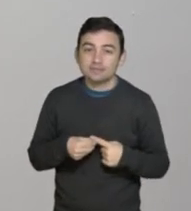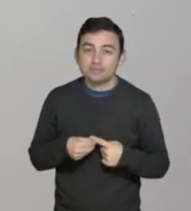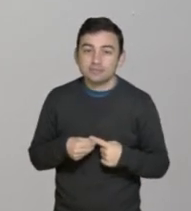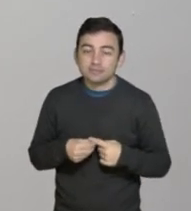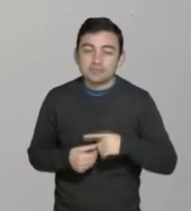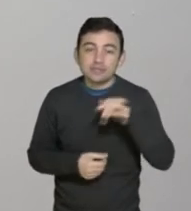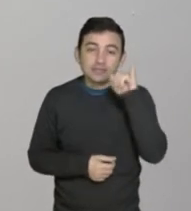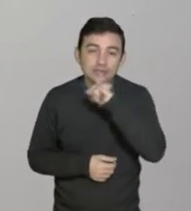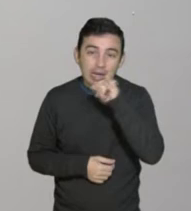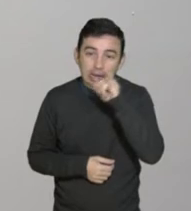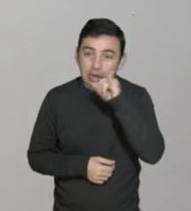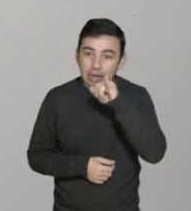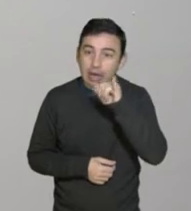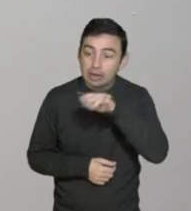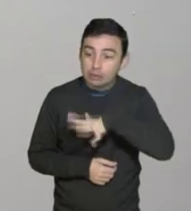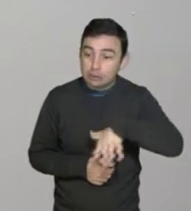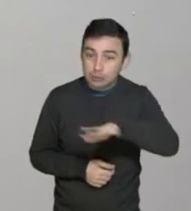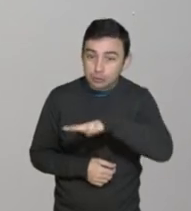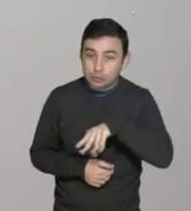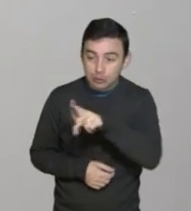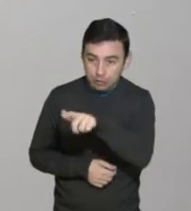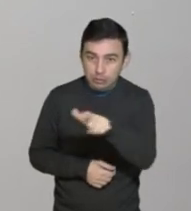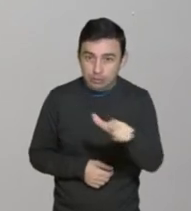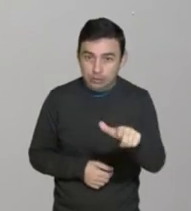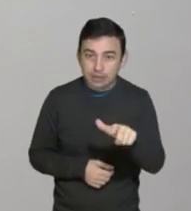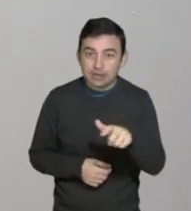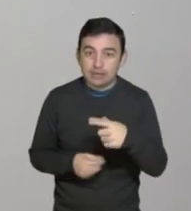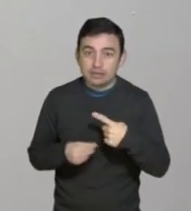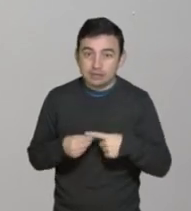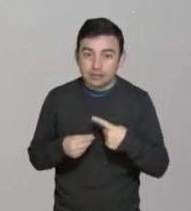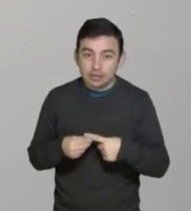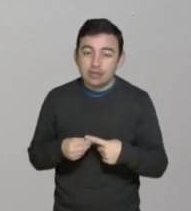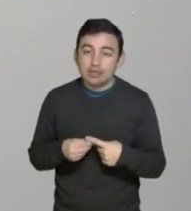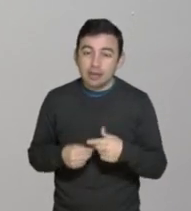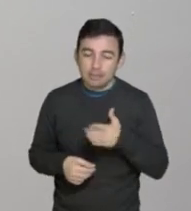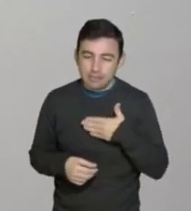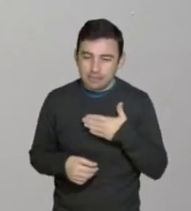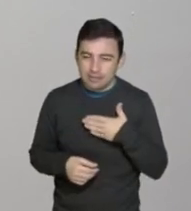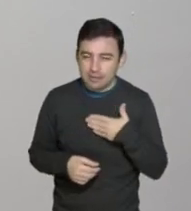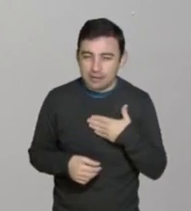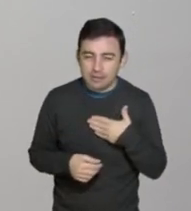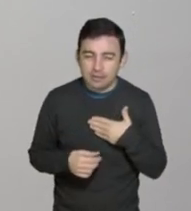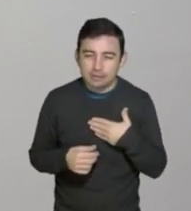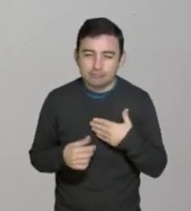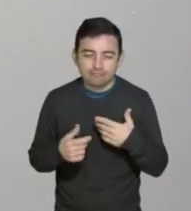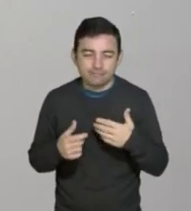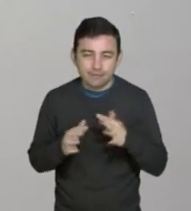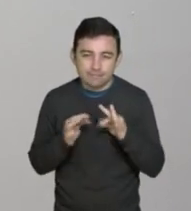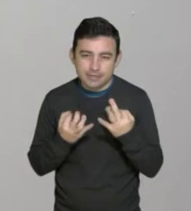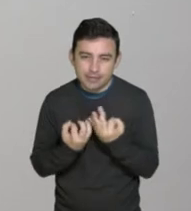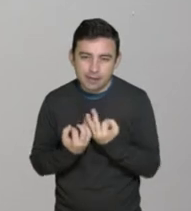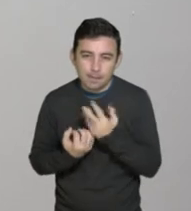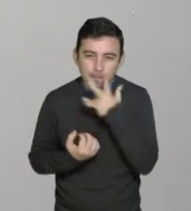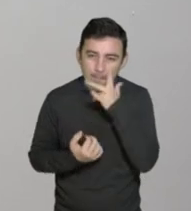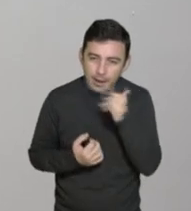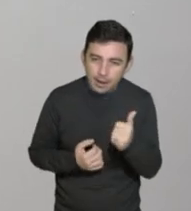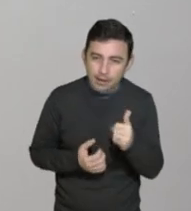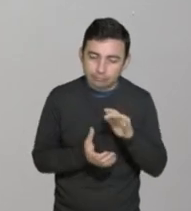lá da cidade de Butuverá, um pouco da minha terra natal, da minha família, do meu pai, da minha esposa,